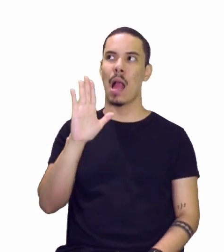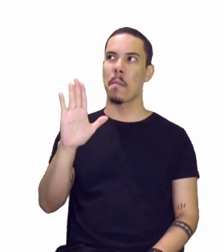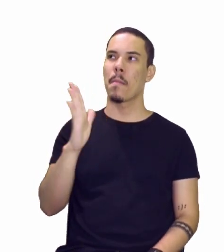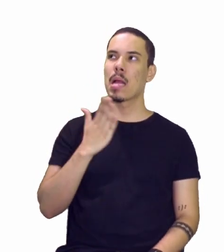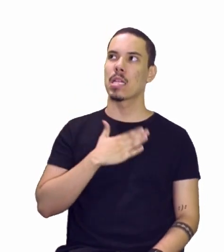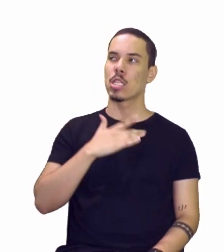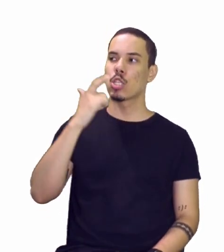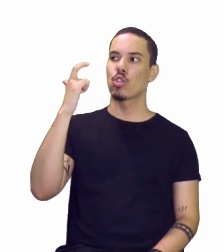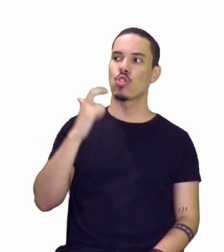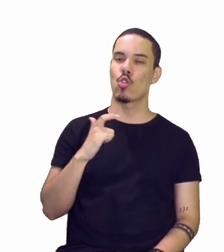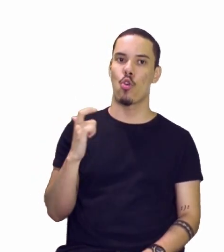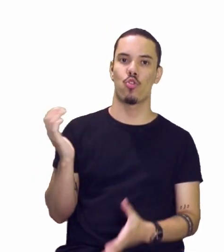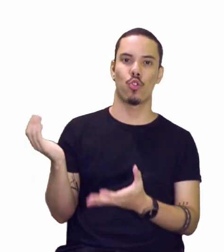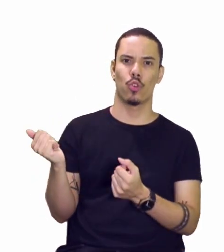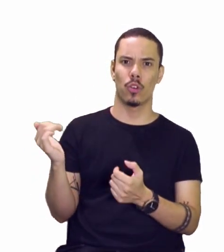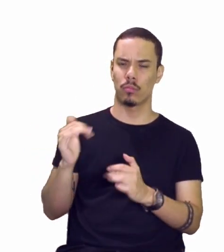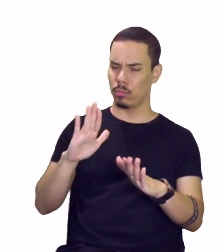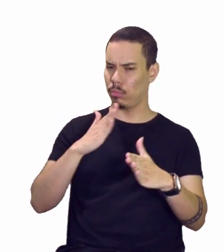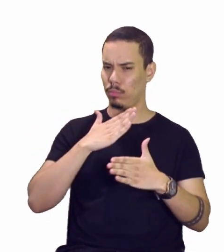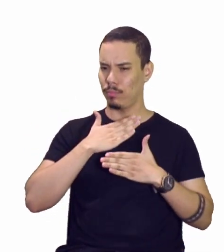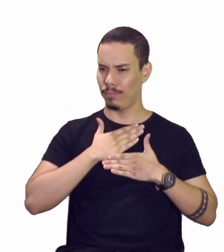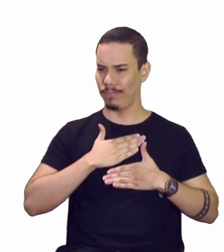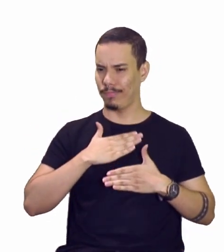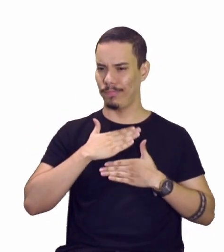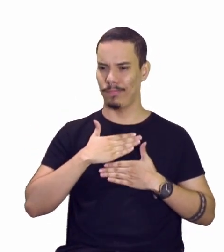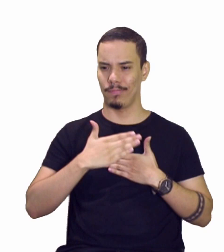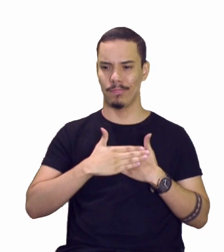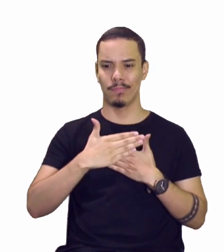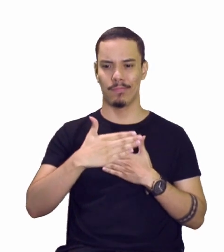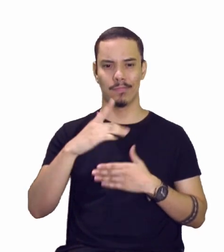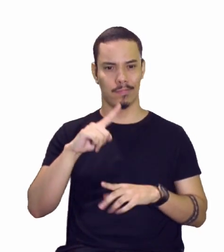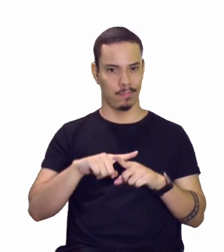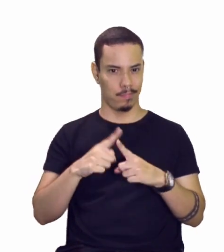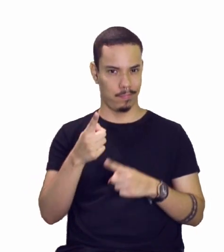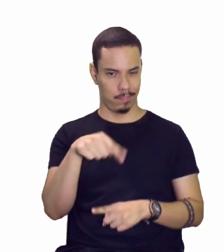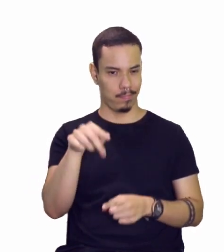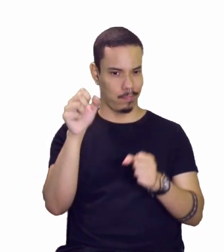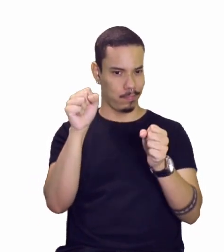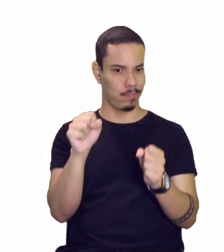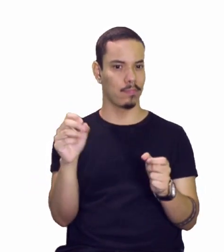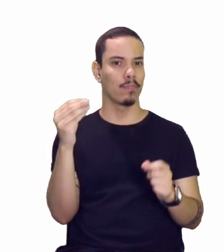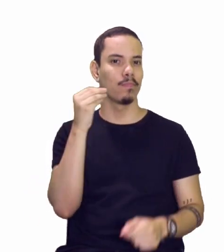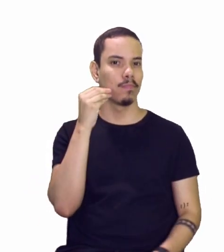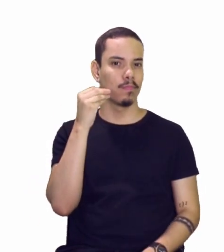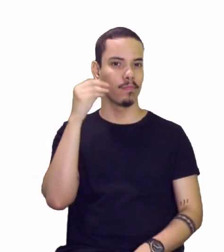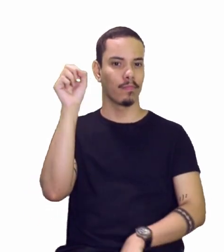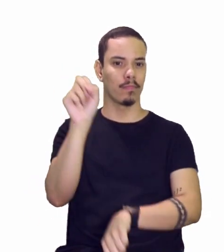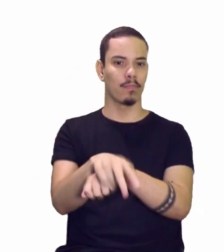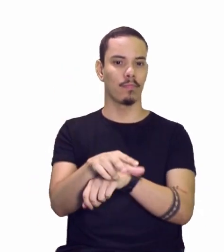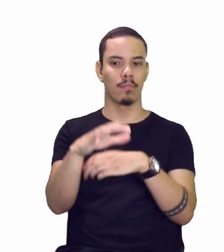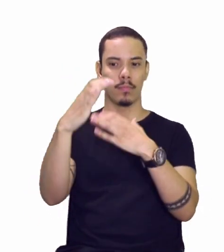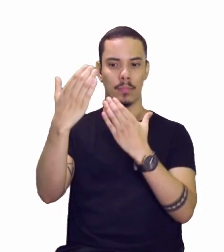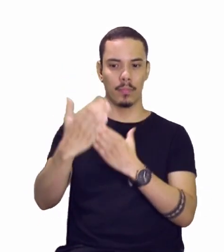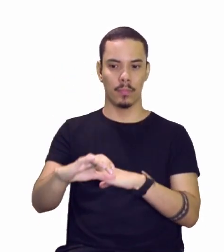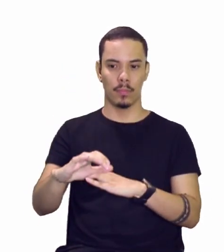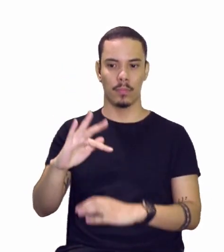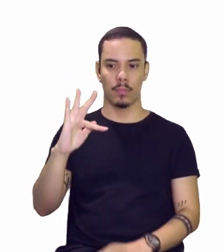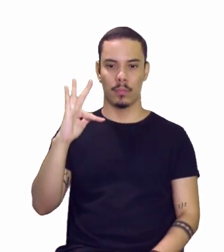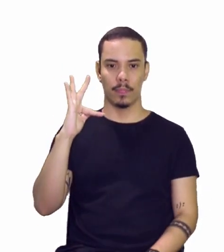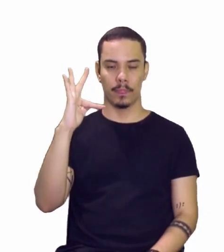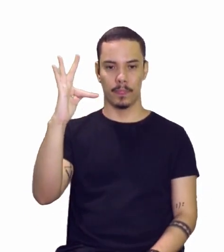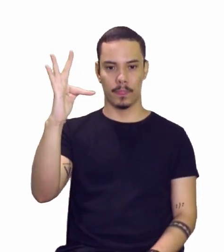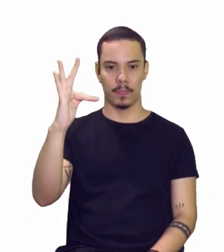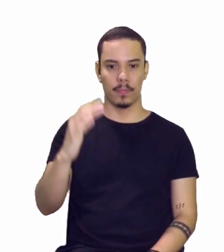jovem ainda para pensar em concurso. Ótimo, sem estresse, tá? Mas pode alguém estar assistindo essa aula para fazer um concurso. Observa só.